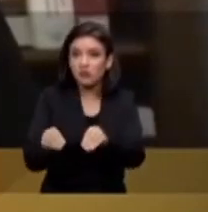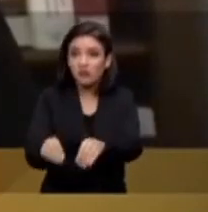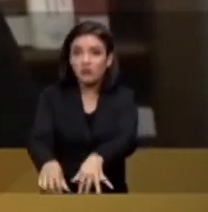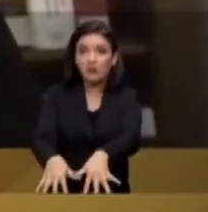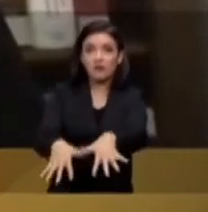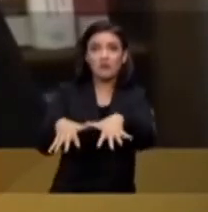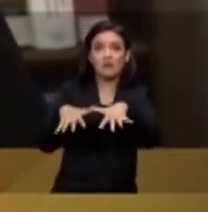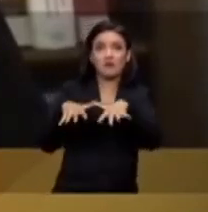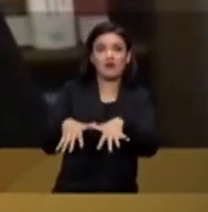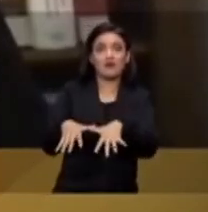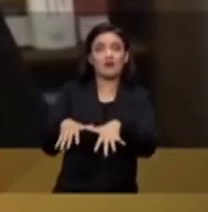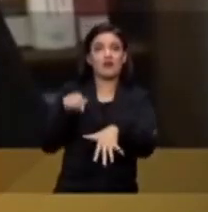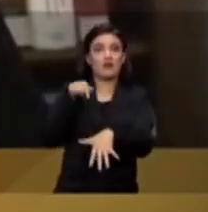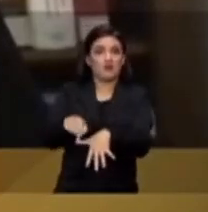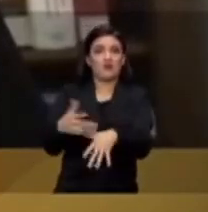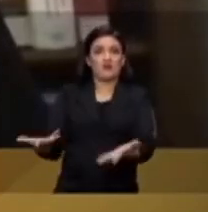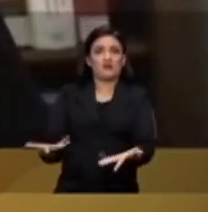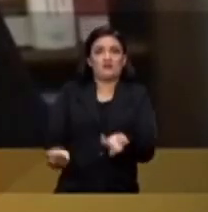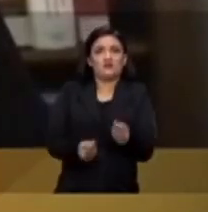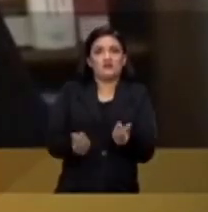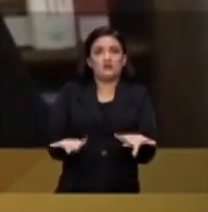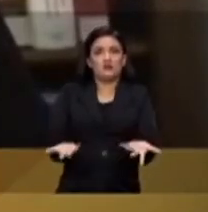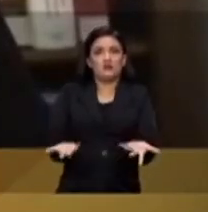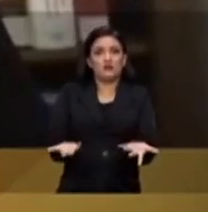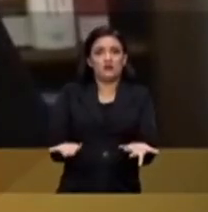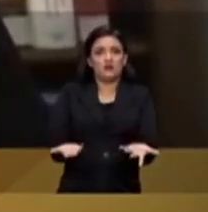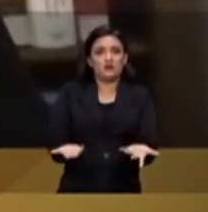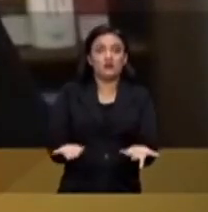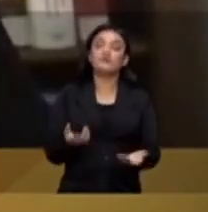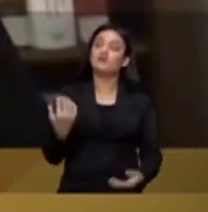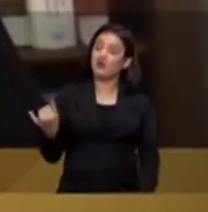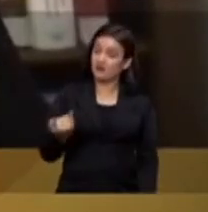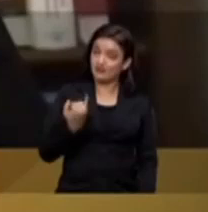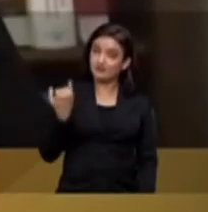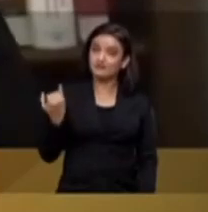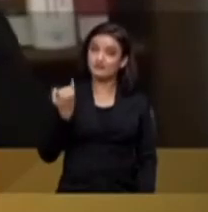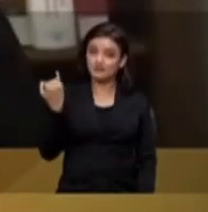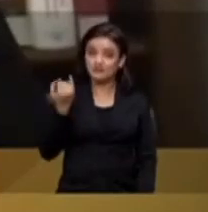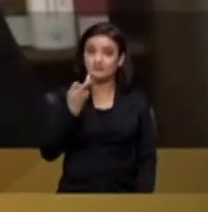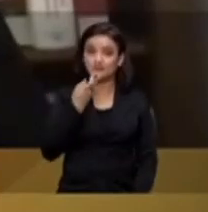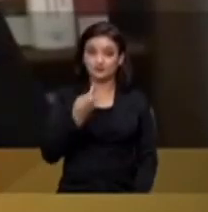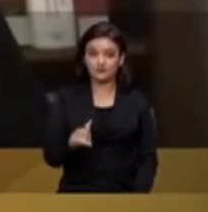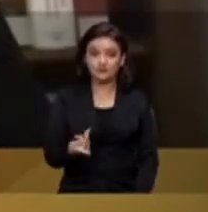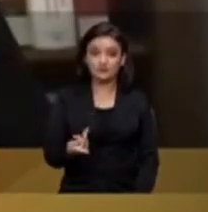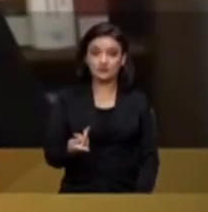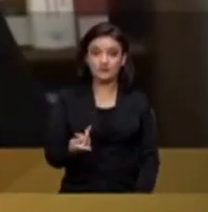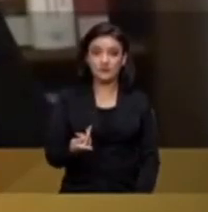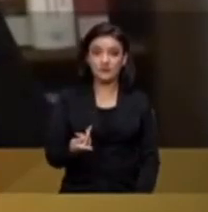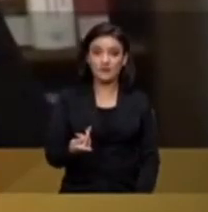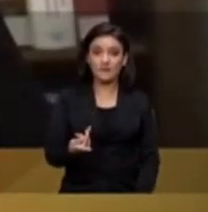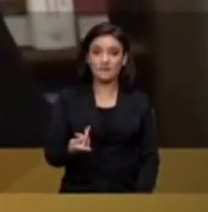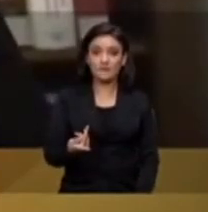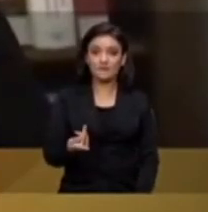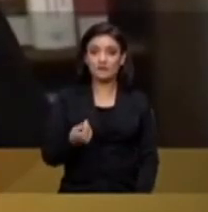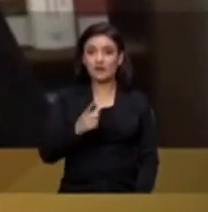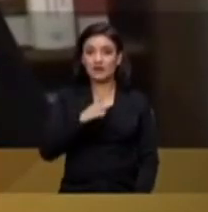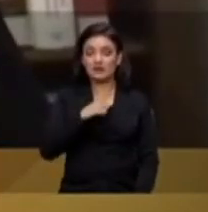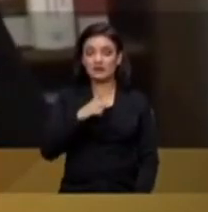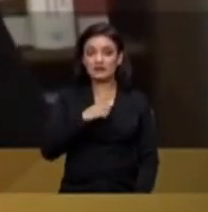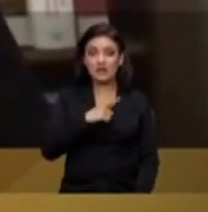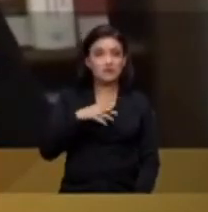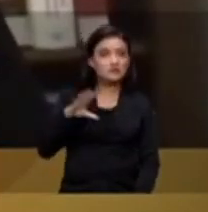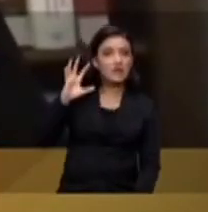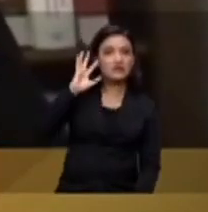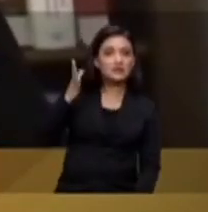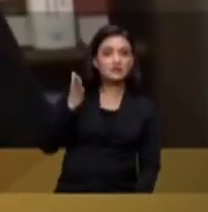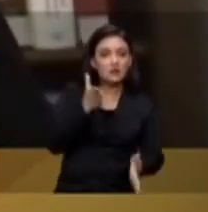heterodoxa submissão ao órgão colegiado. Isso é importante. Esse íter da decisão é